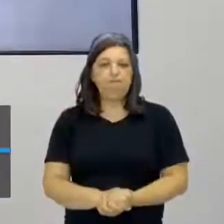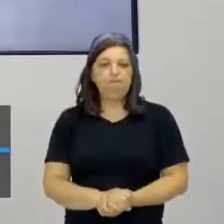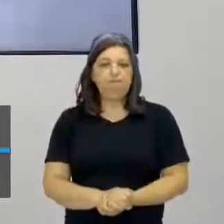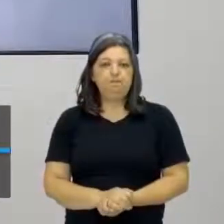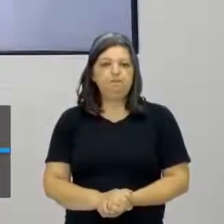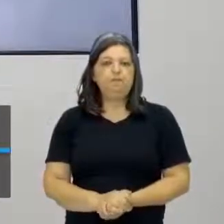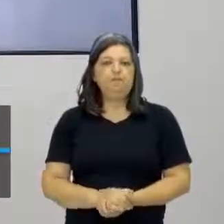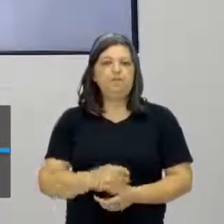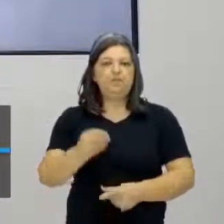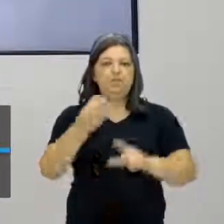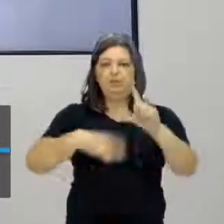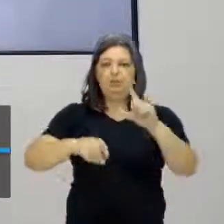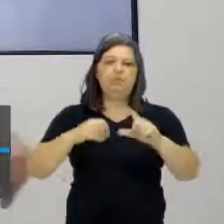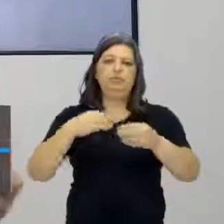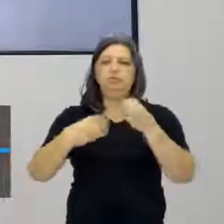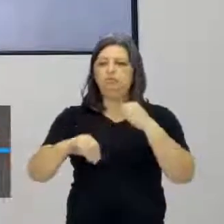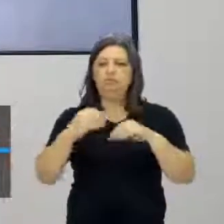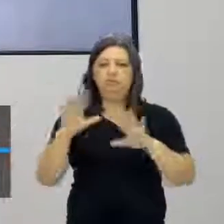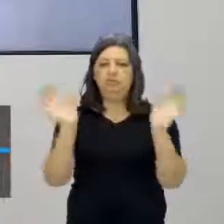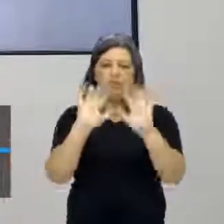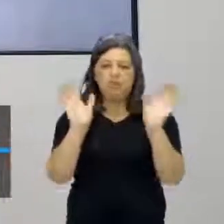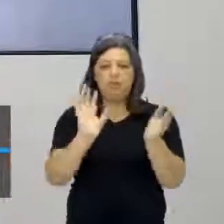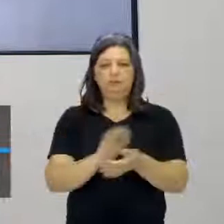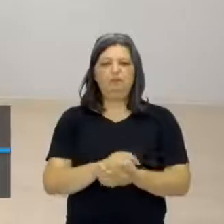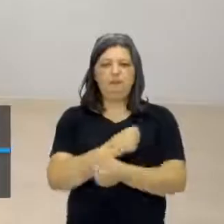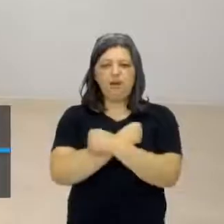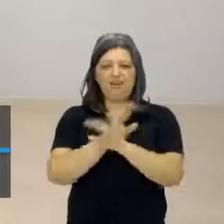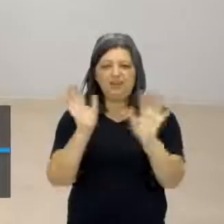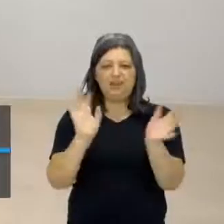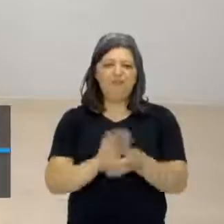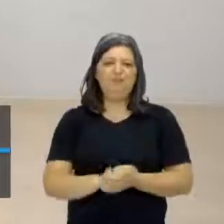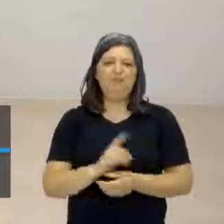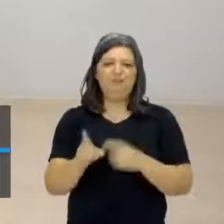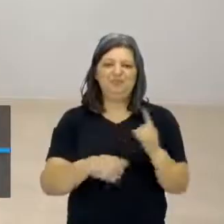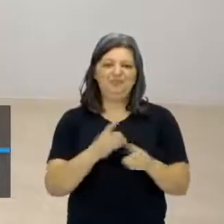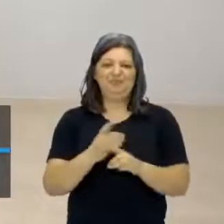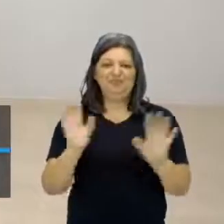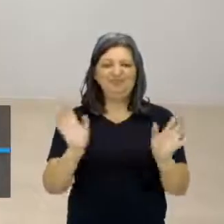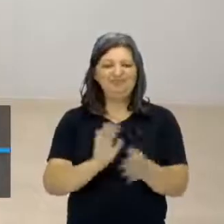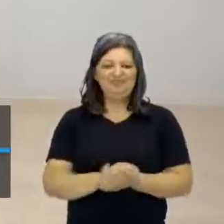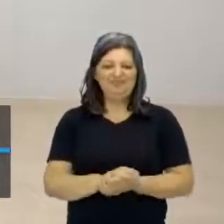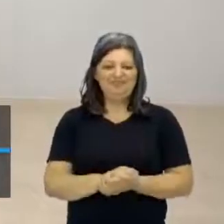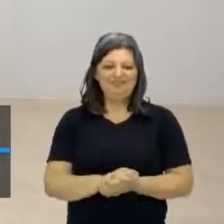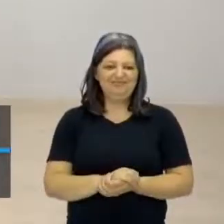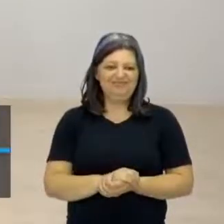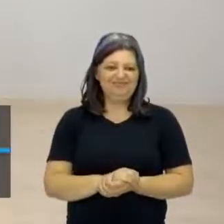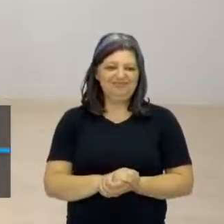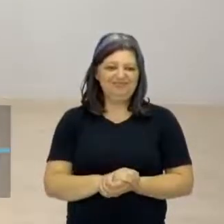conosco, compartilha, assina o sininho. É isso aí, tchau, tchau. Valeu, um grande abraço. Tchau. Até a próxima aula. Falou!